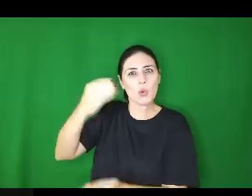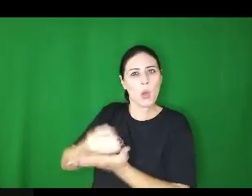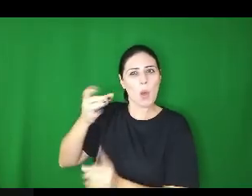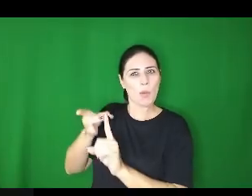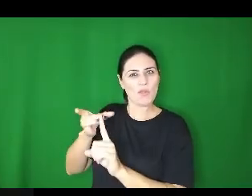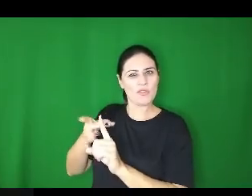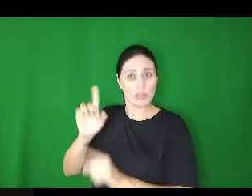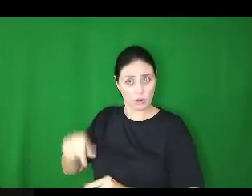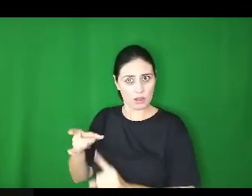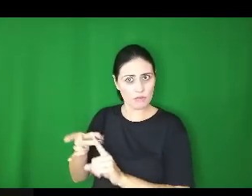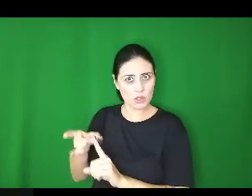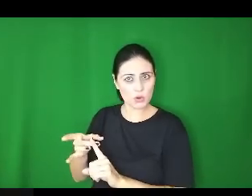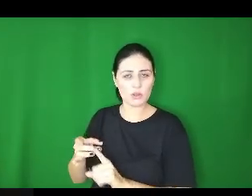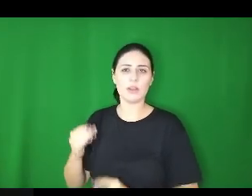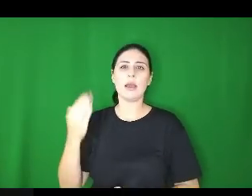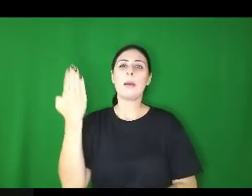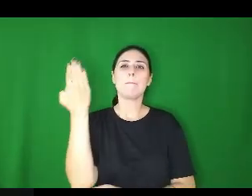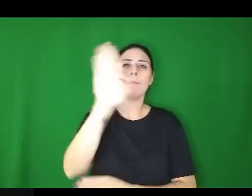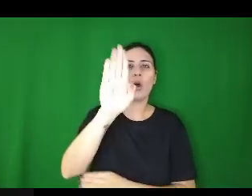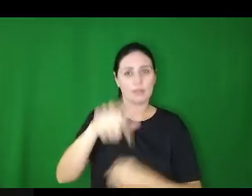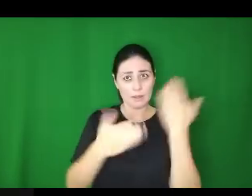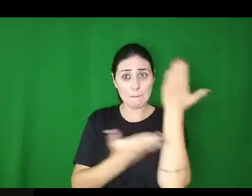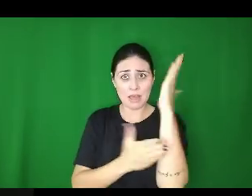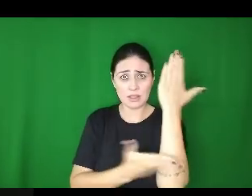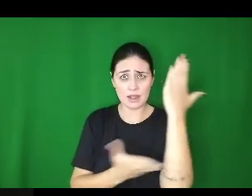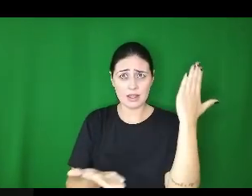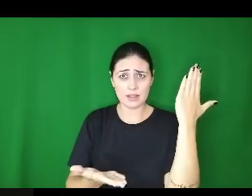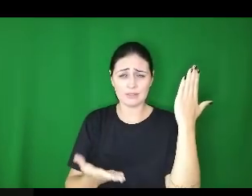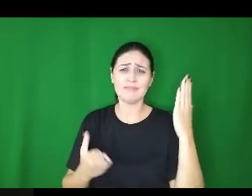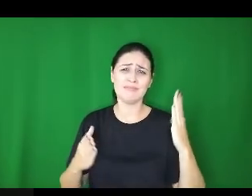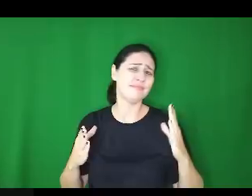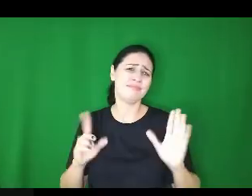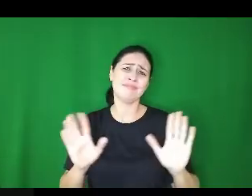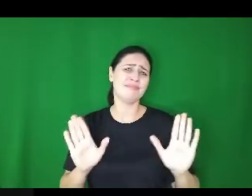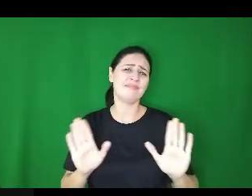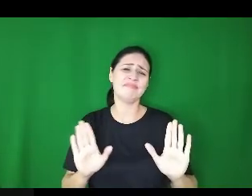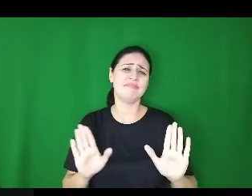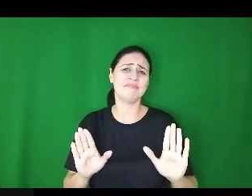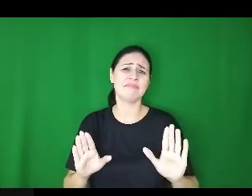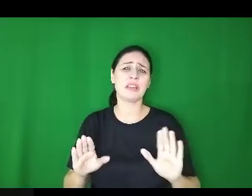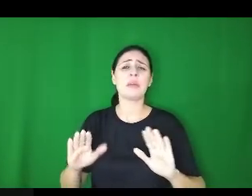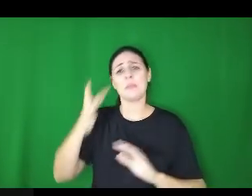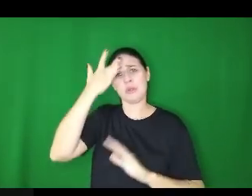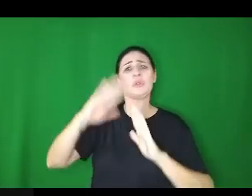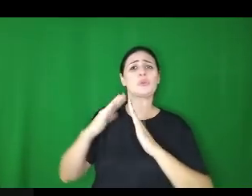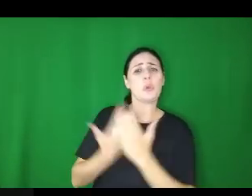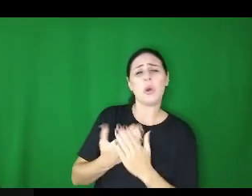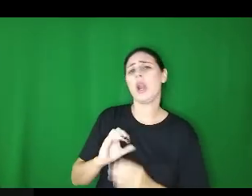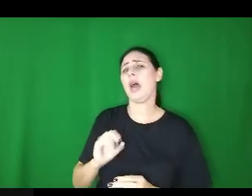ano escolar, no segundo ano, em ciências, identificar de que materiais, metais, madeiras, vidros são feitos os objetos que fazem parte da